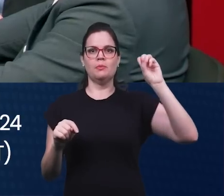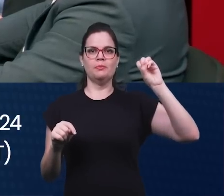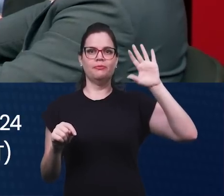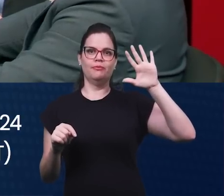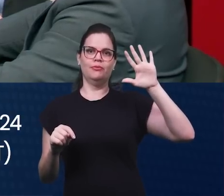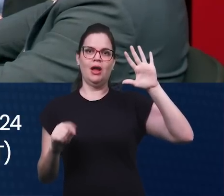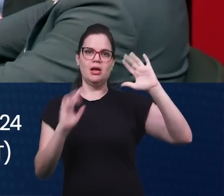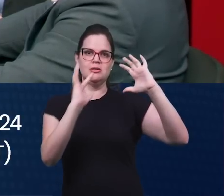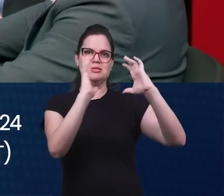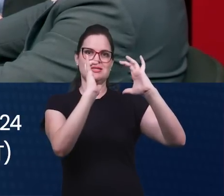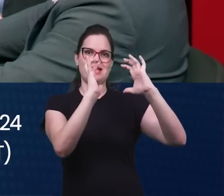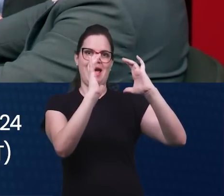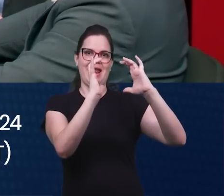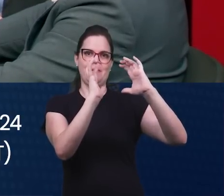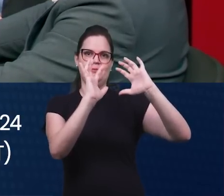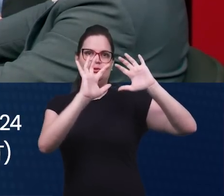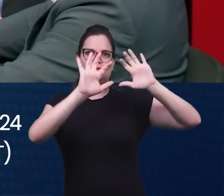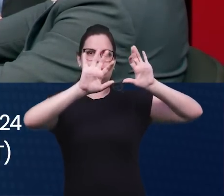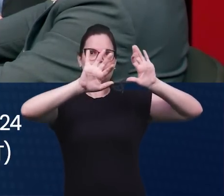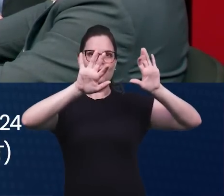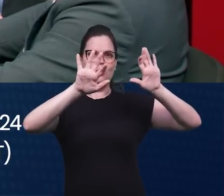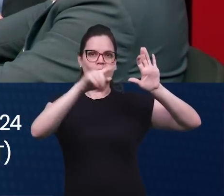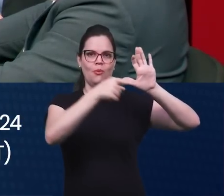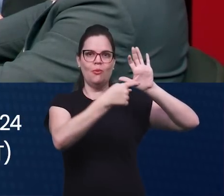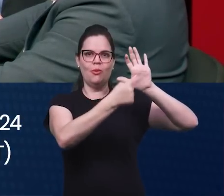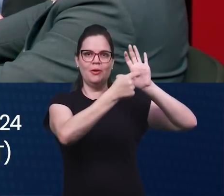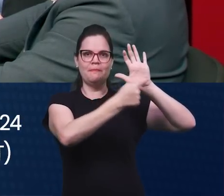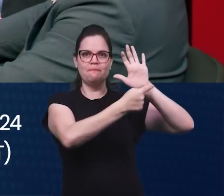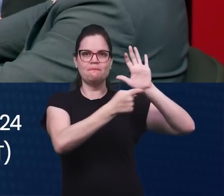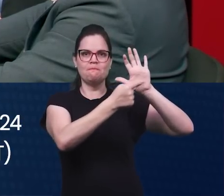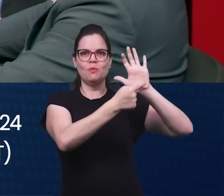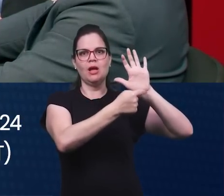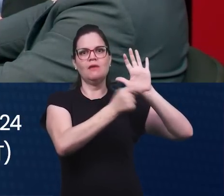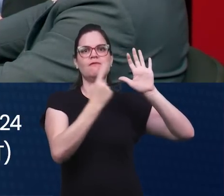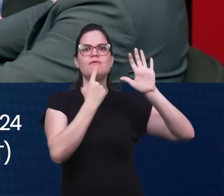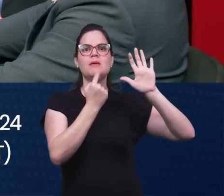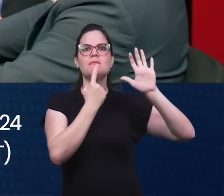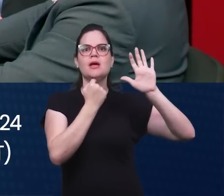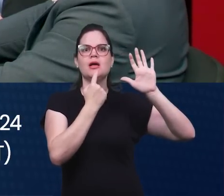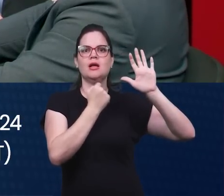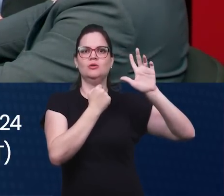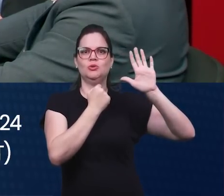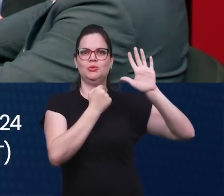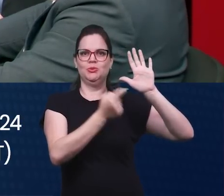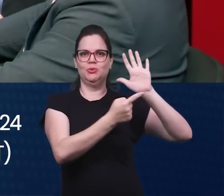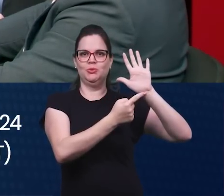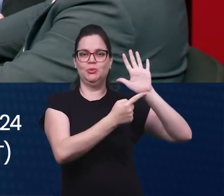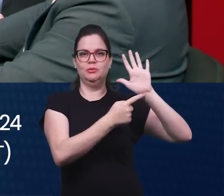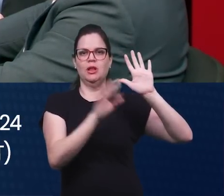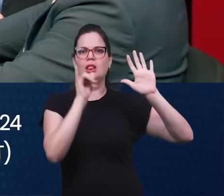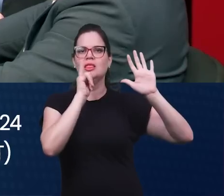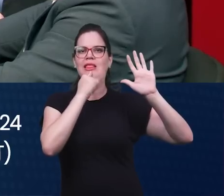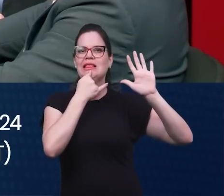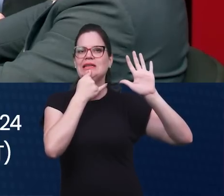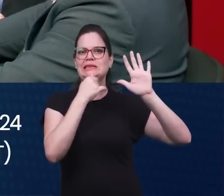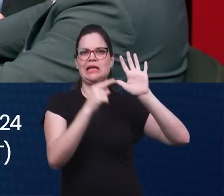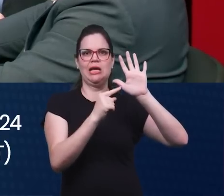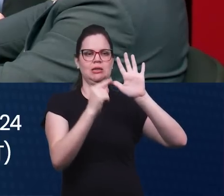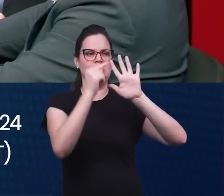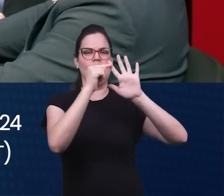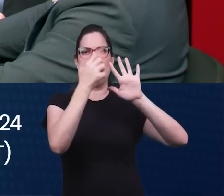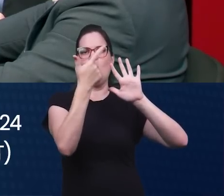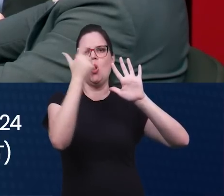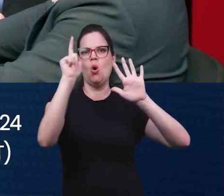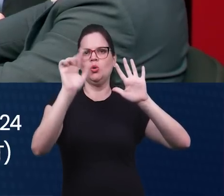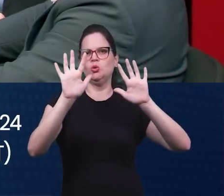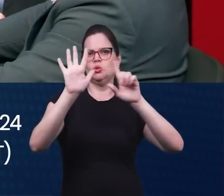uma parte, uma pequena parte acesa aqui, vermelho. A tristeza, o cérebro vai acender em outro lugar. A